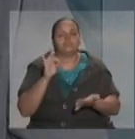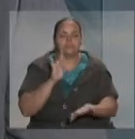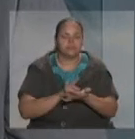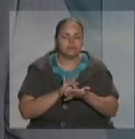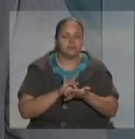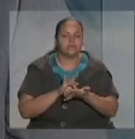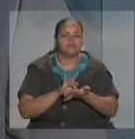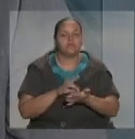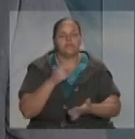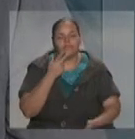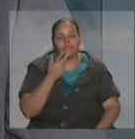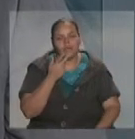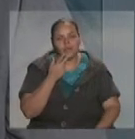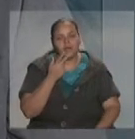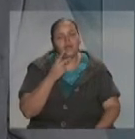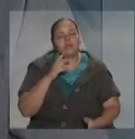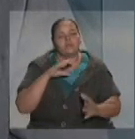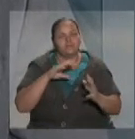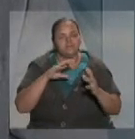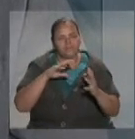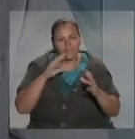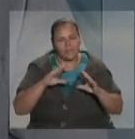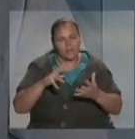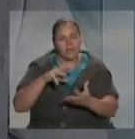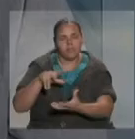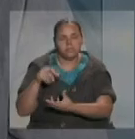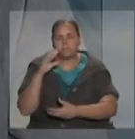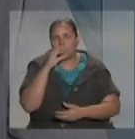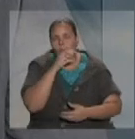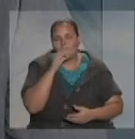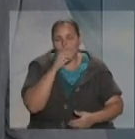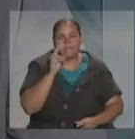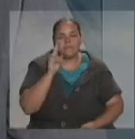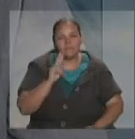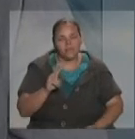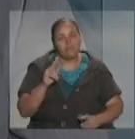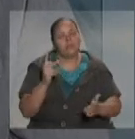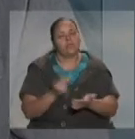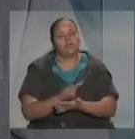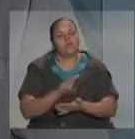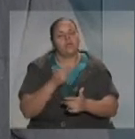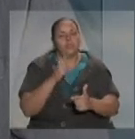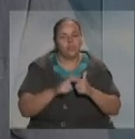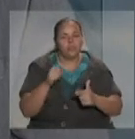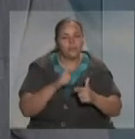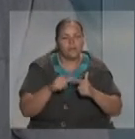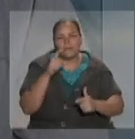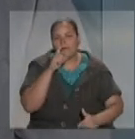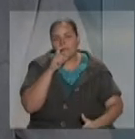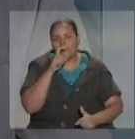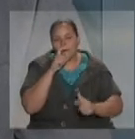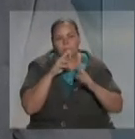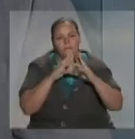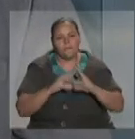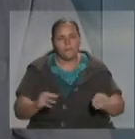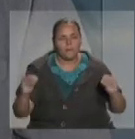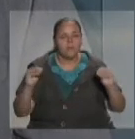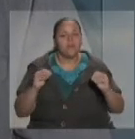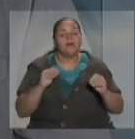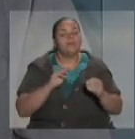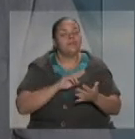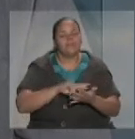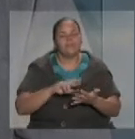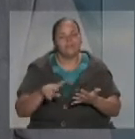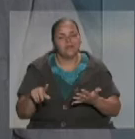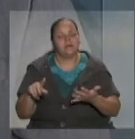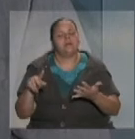hoje são realidade. Eu falo do efeito estufa, a gente vê acontecendo, problema de degelo,